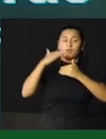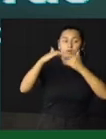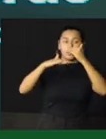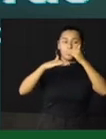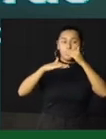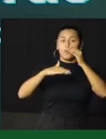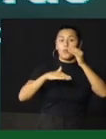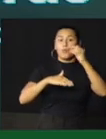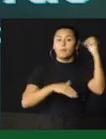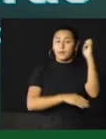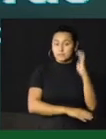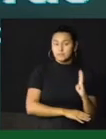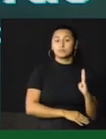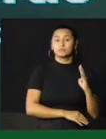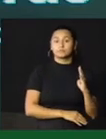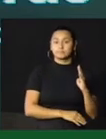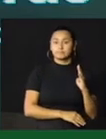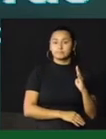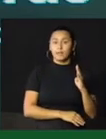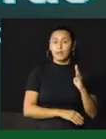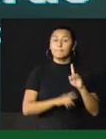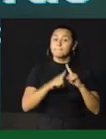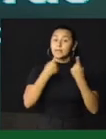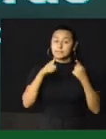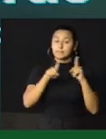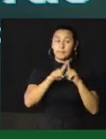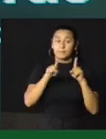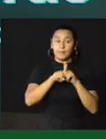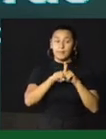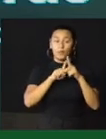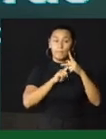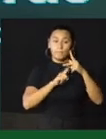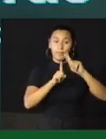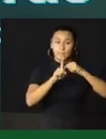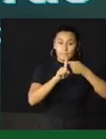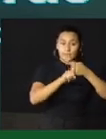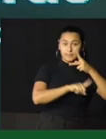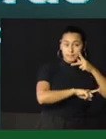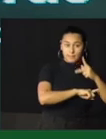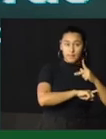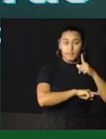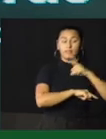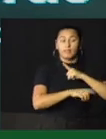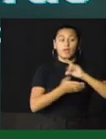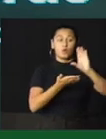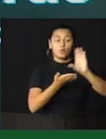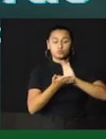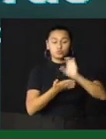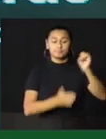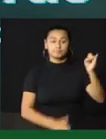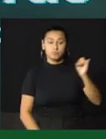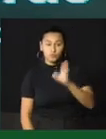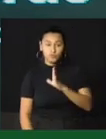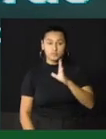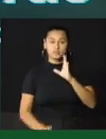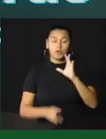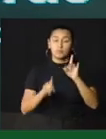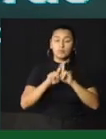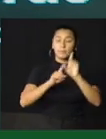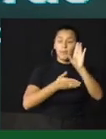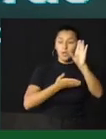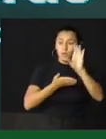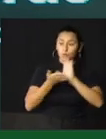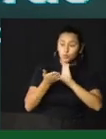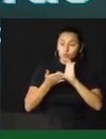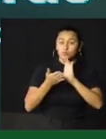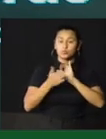indústria mas também dentro do p+ p a gente tem recursos para inovação recursos eh